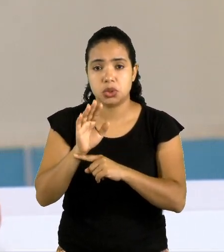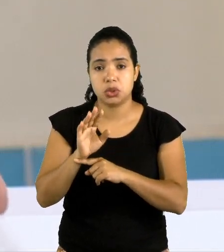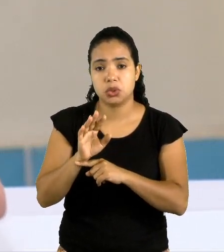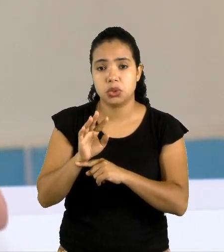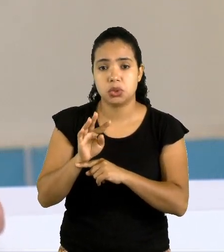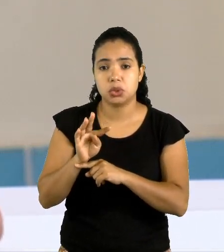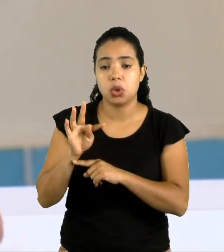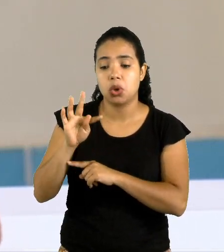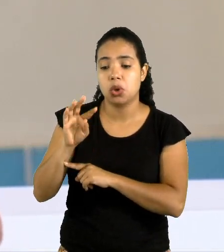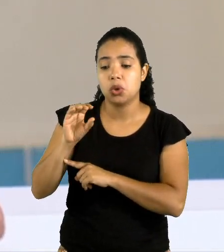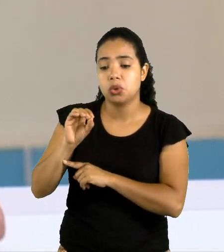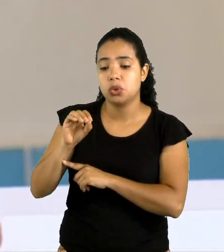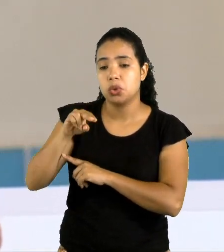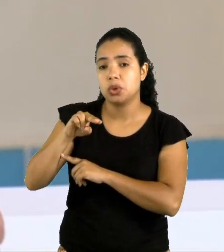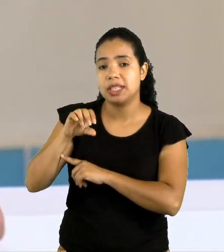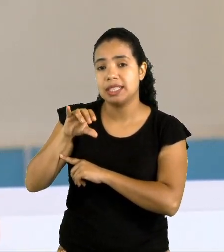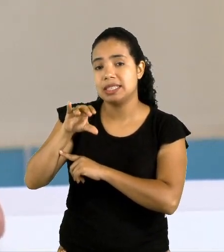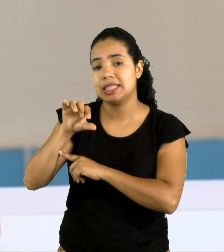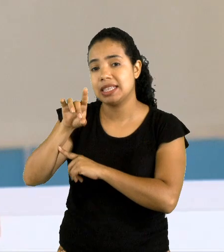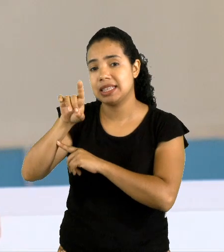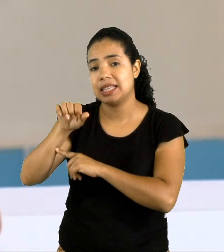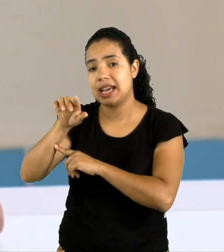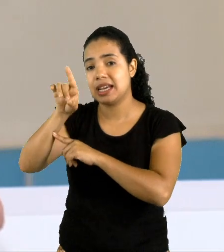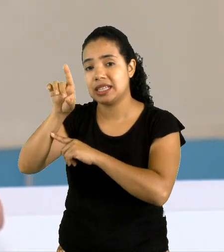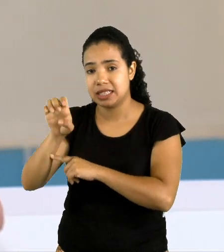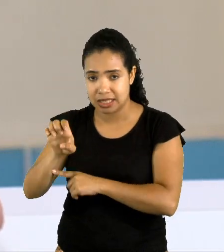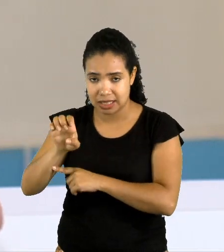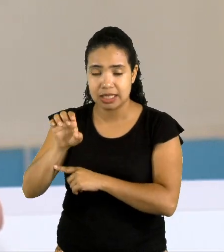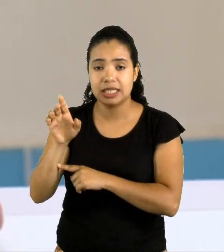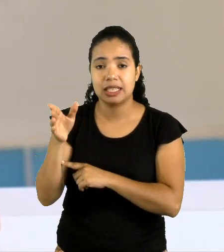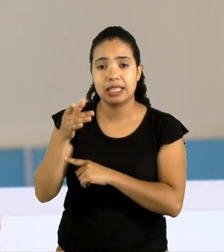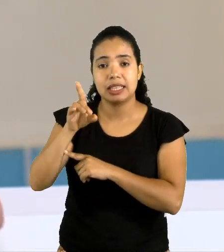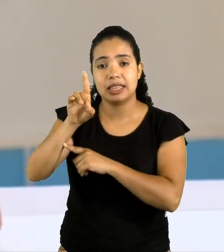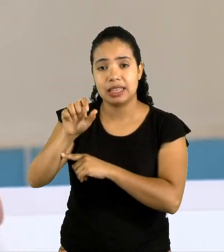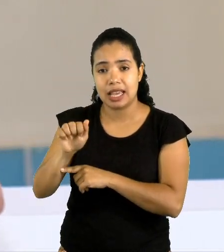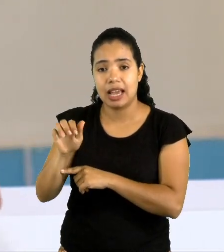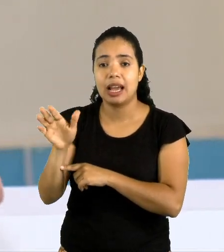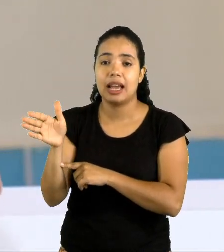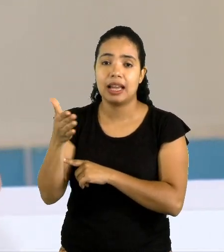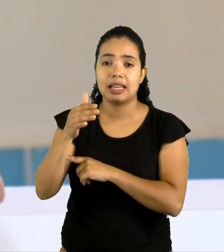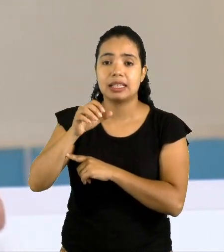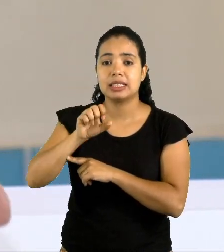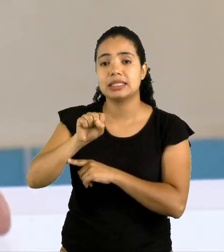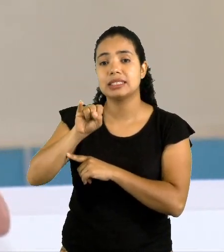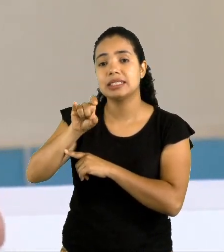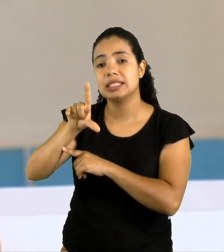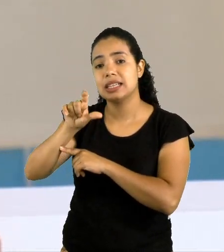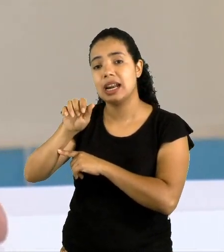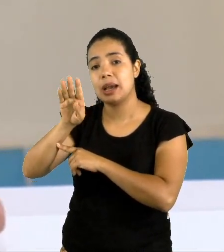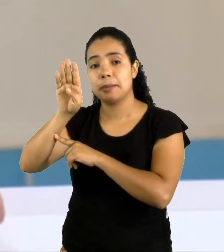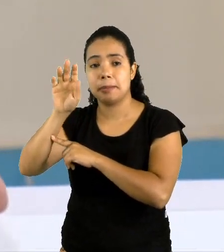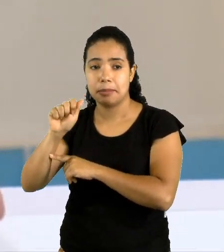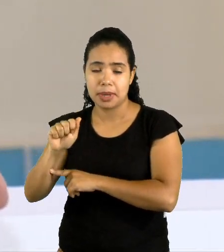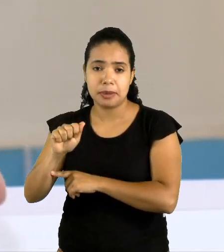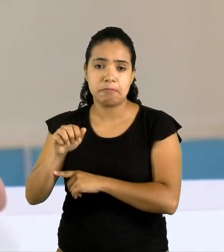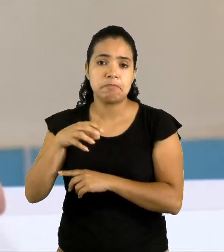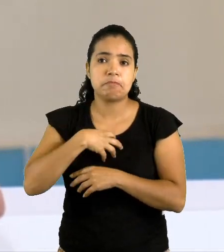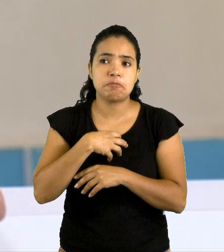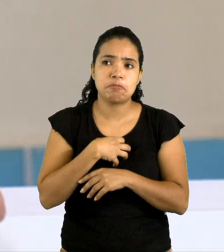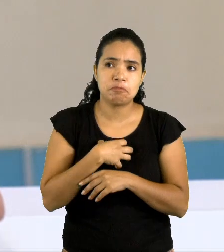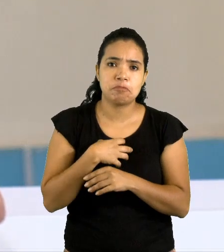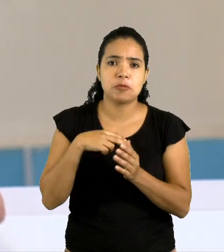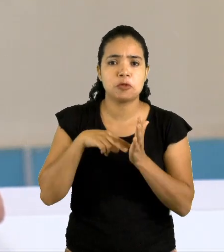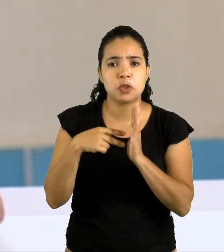da sílaba. Sem ele, a palavra ficaria sem sentido, sem